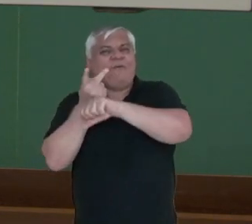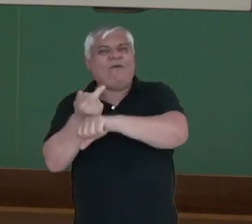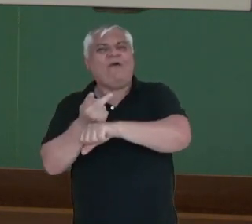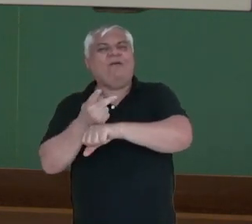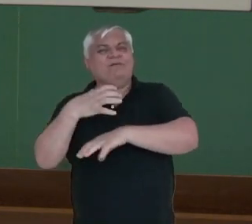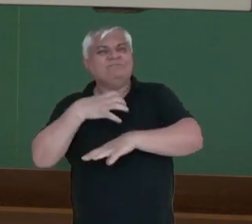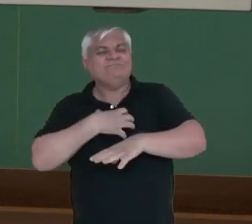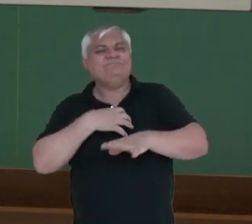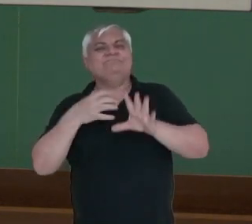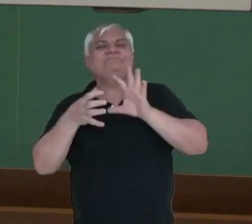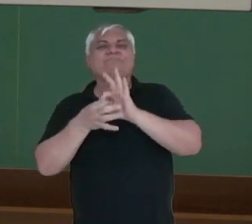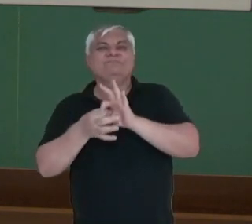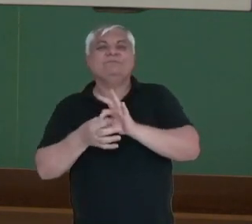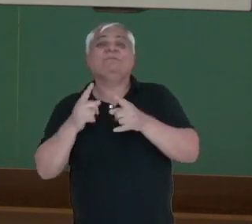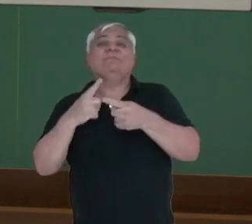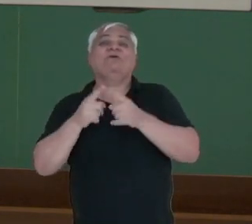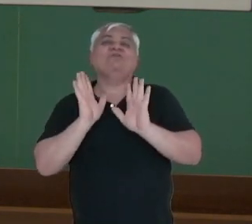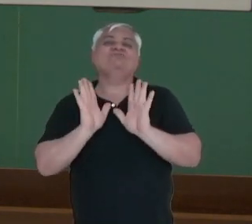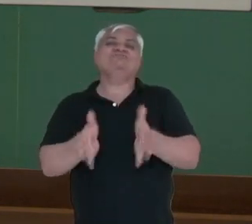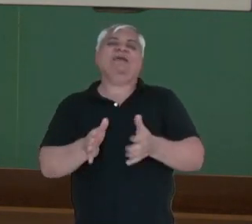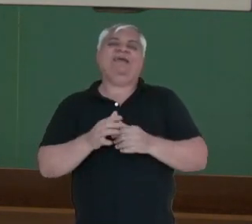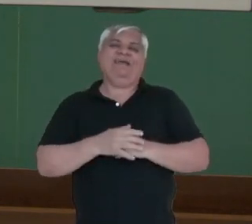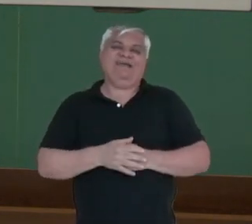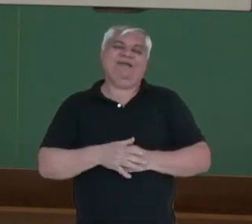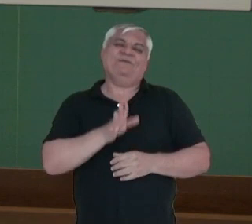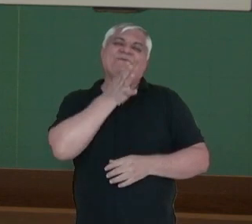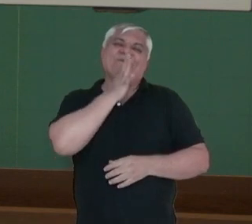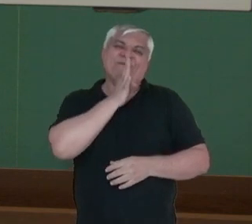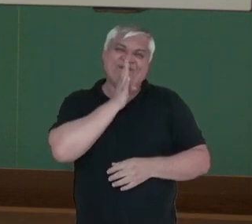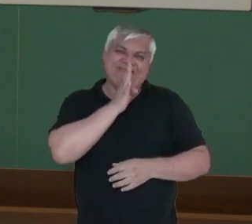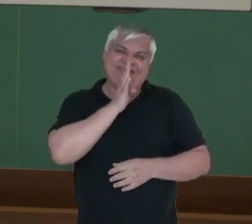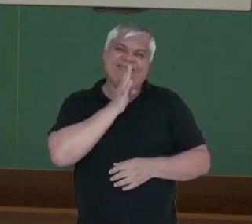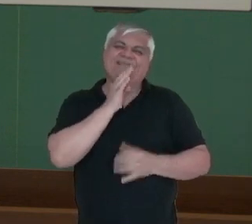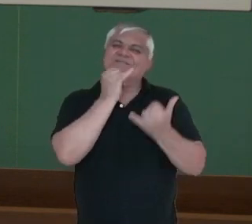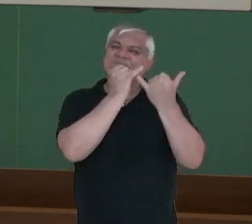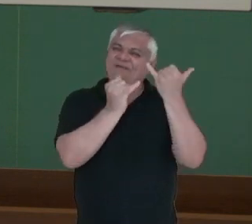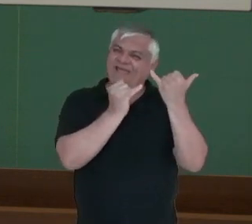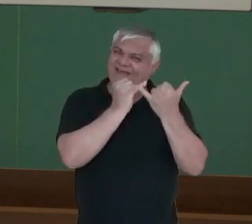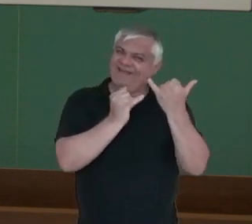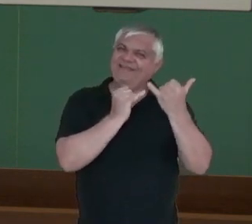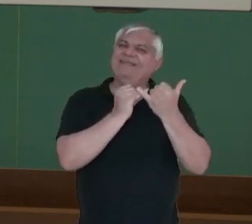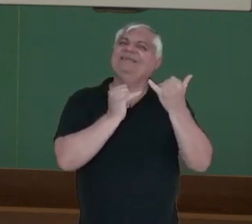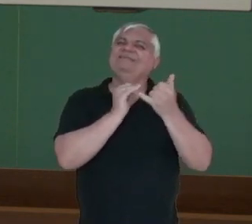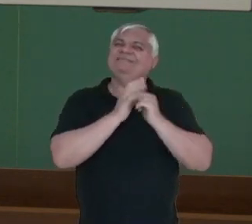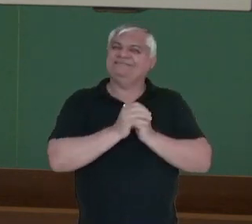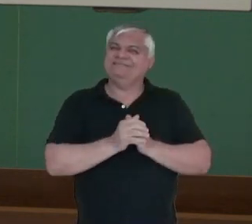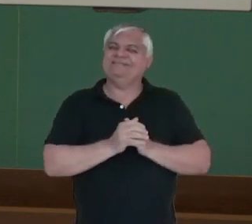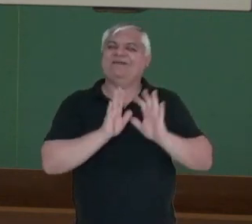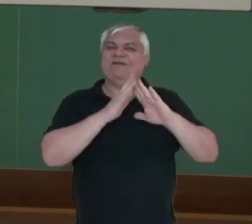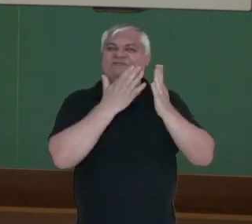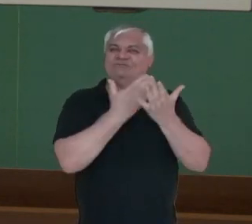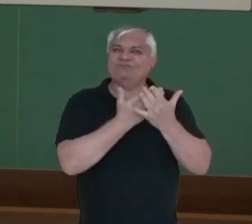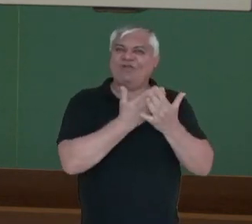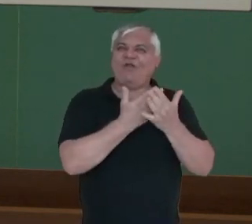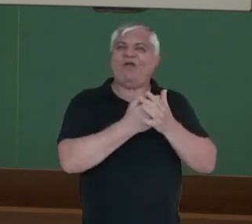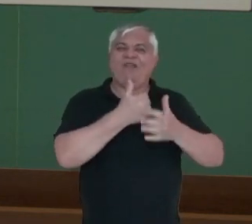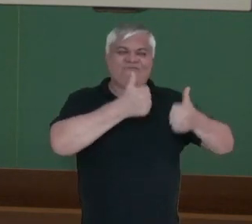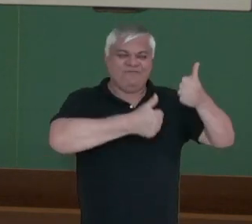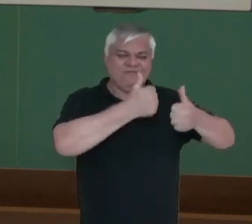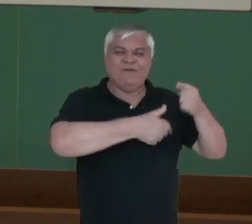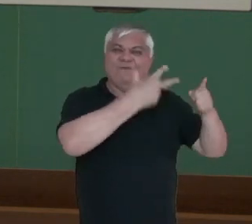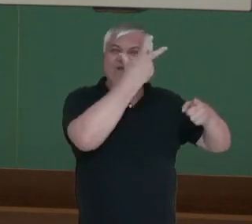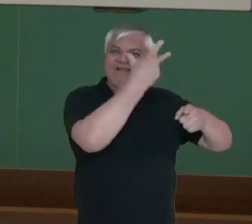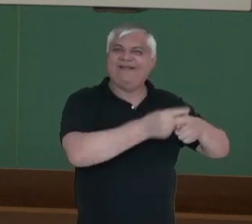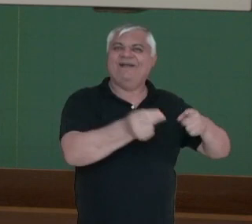momento, porque eu já vivenciei coisas parecidas, né? Então, meu time na escola ganhou, meu time de futebol ganhou,